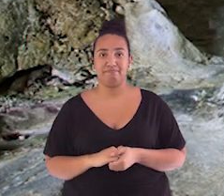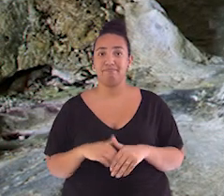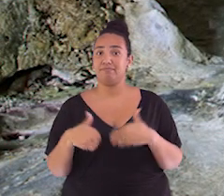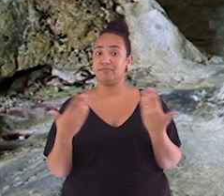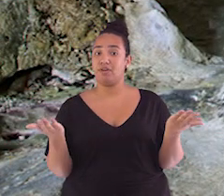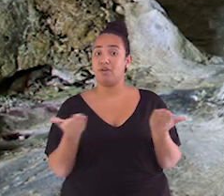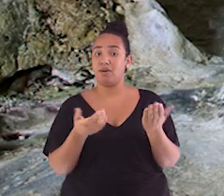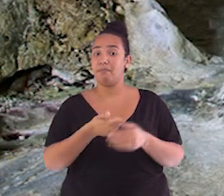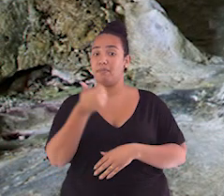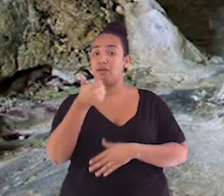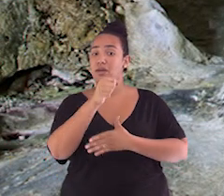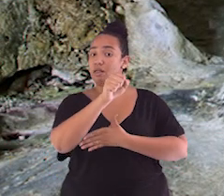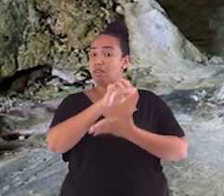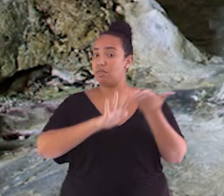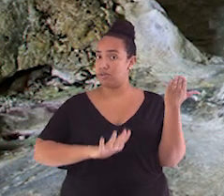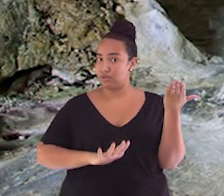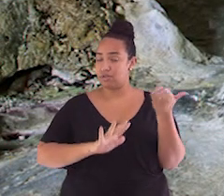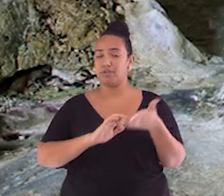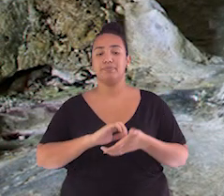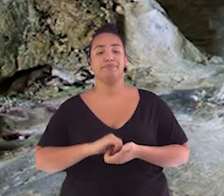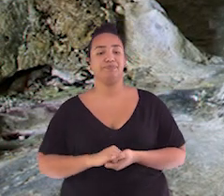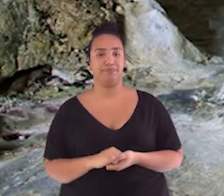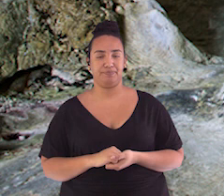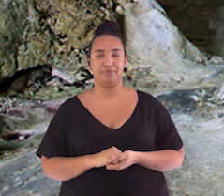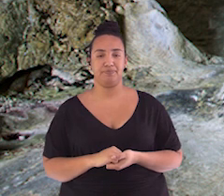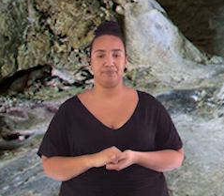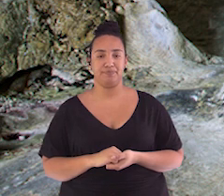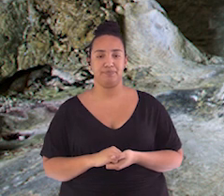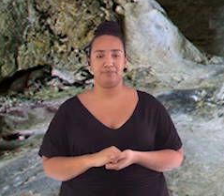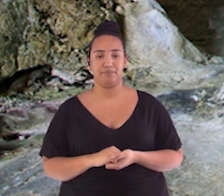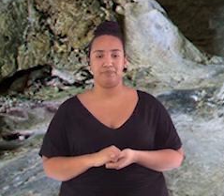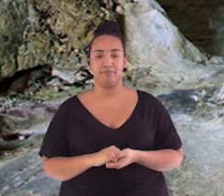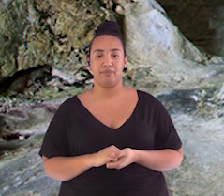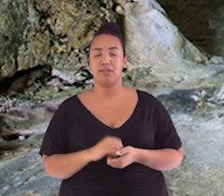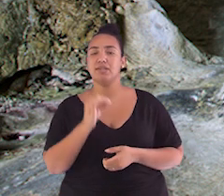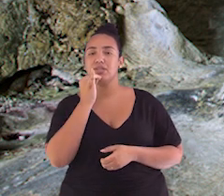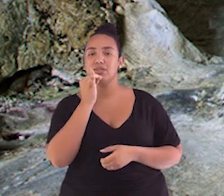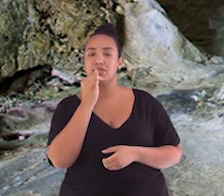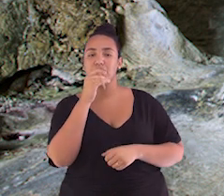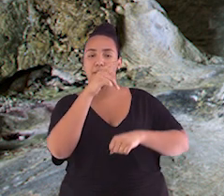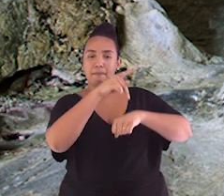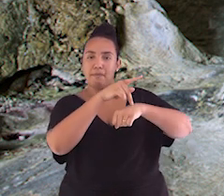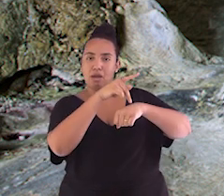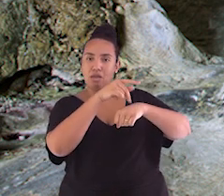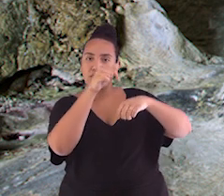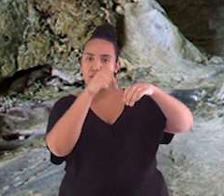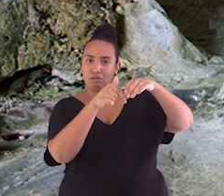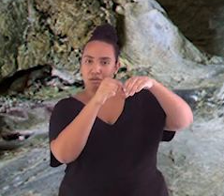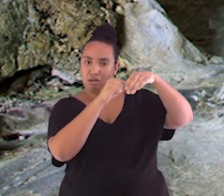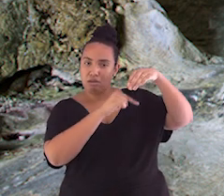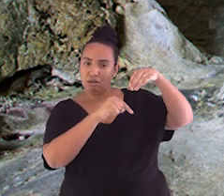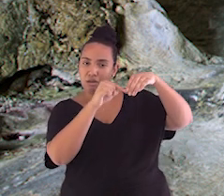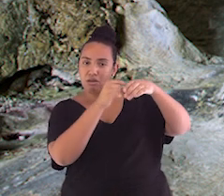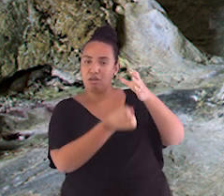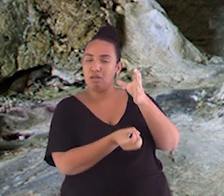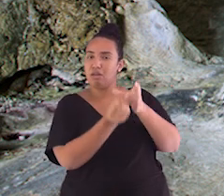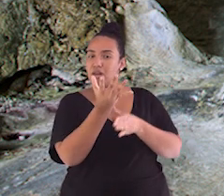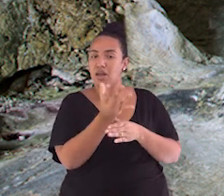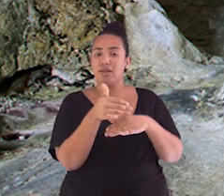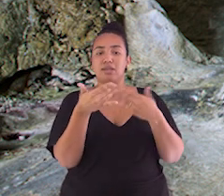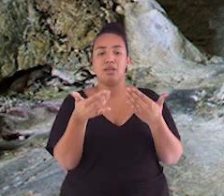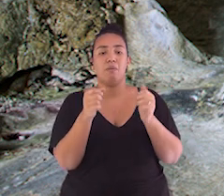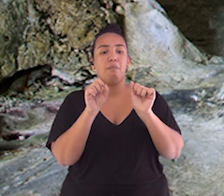nossa primeira questão. Questão número 1. Sobre as formações rochosas das cavernas, podemos dizer que